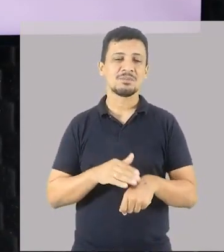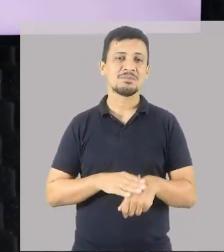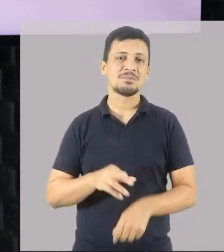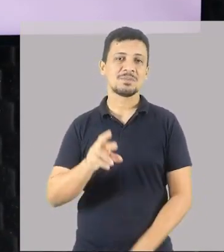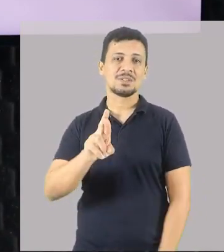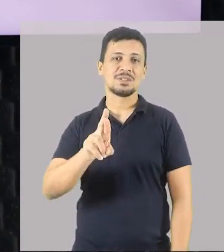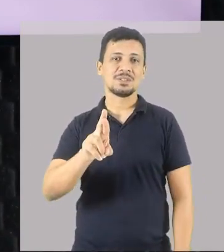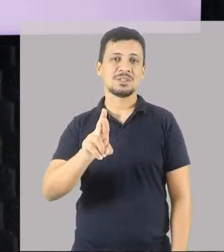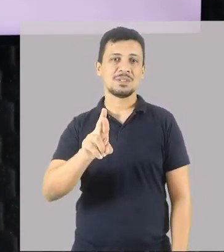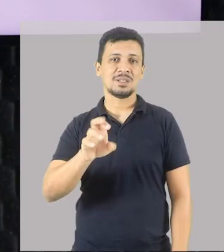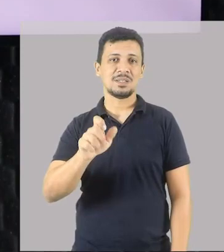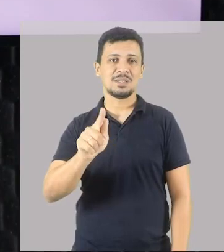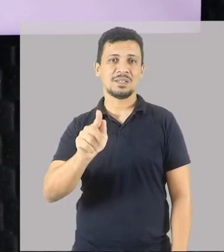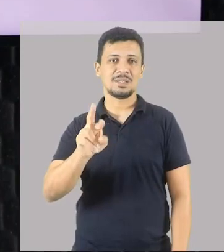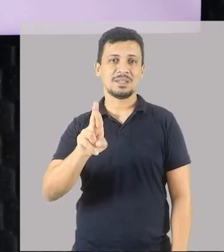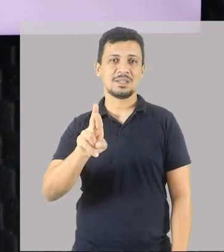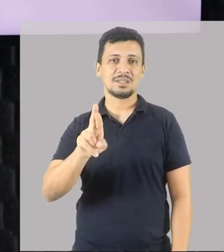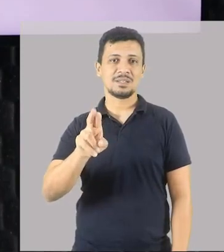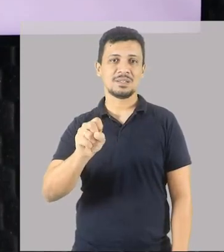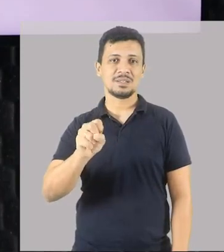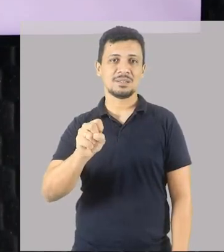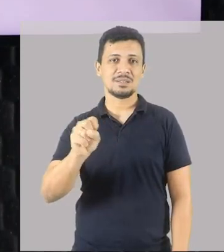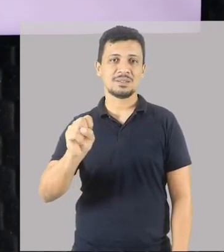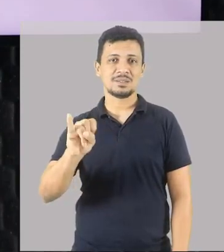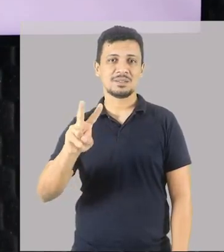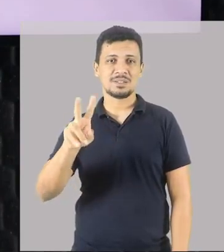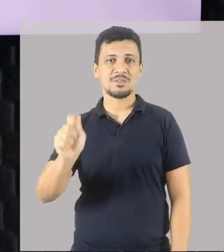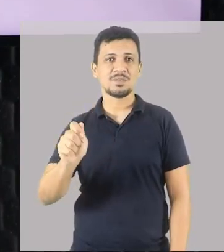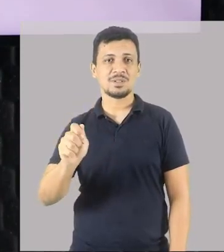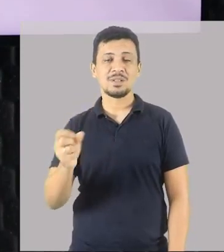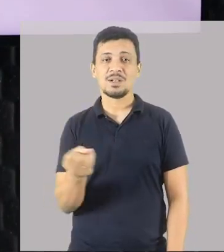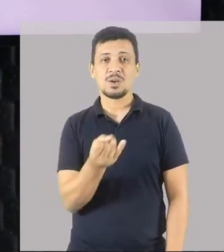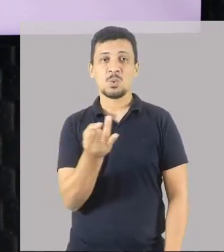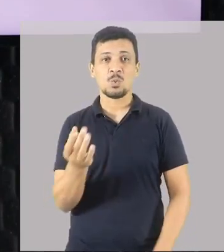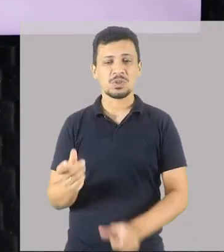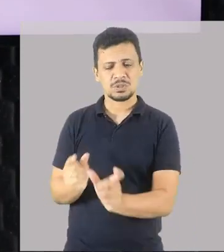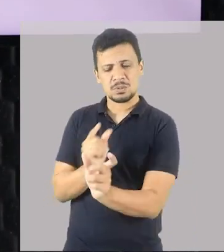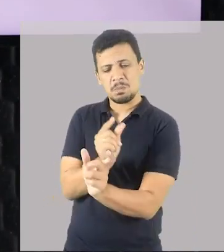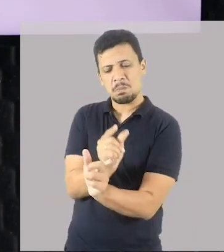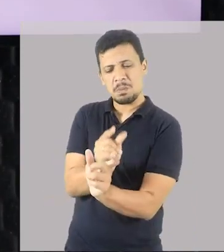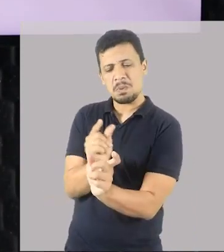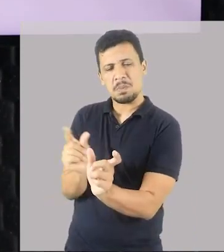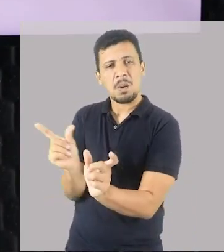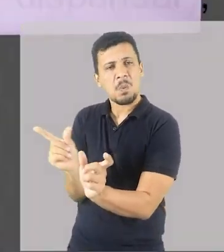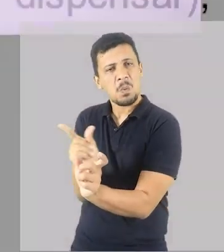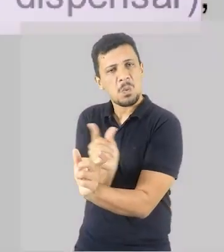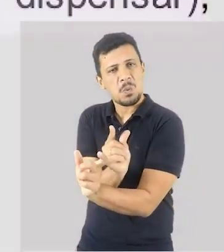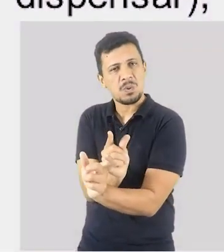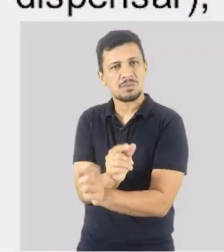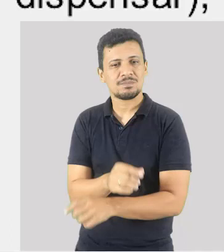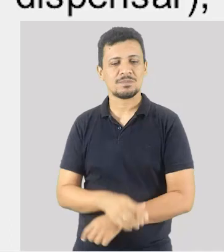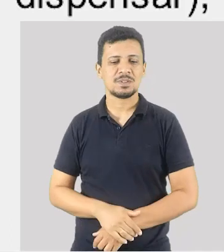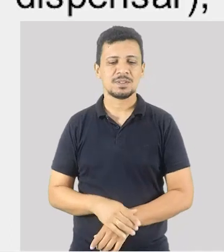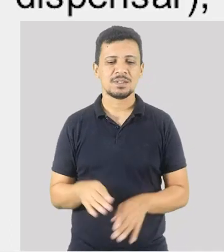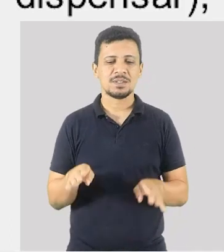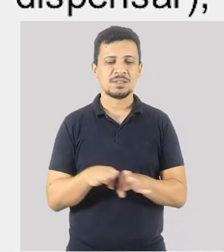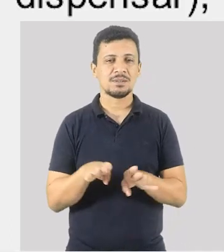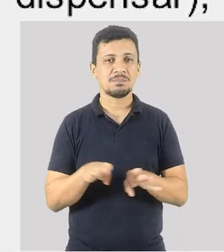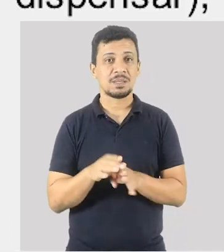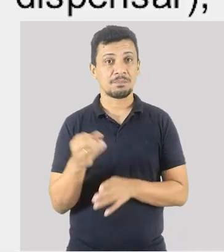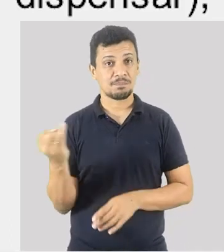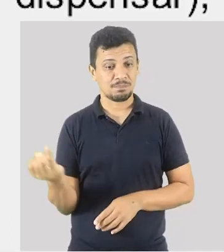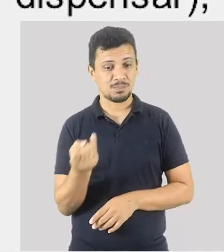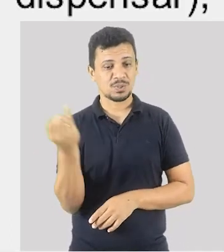derivação regressiva, porque há uma diminuição na quantidade de fonemas. Mas aqui a gente tem um ponto